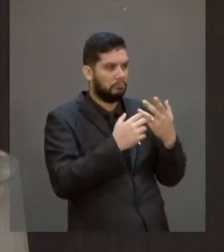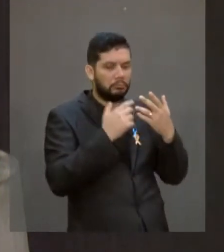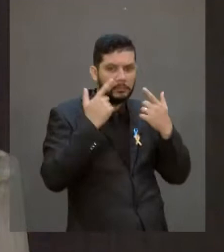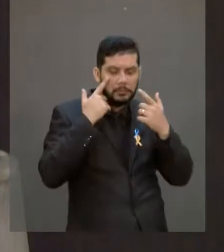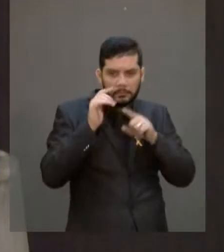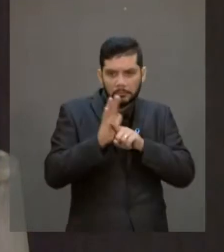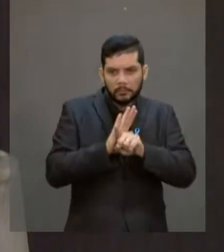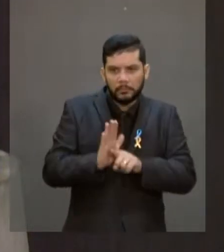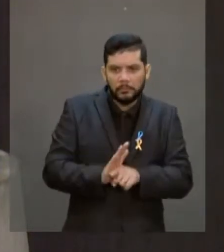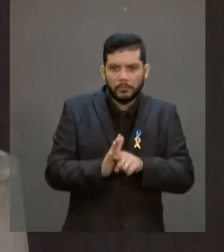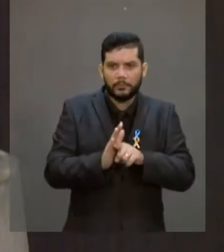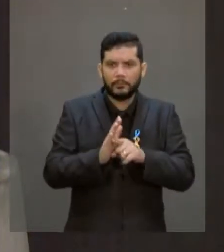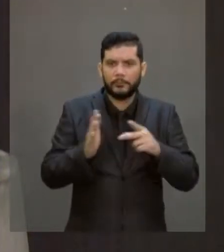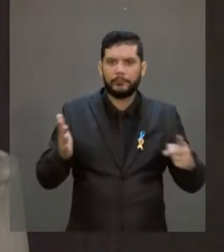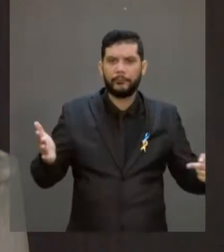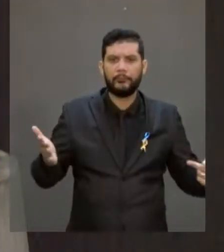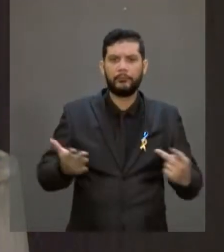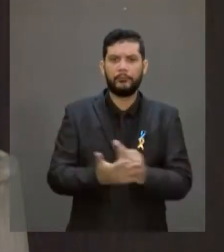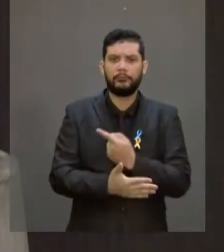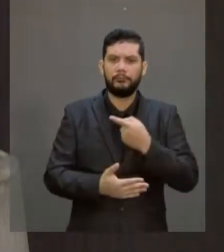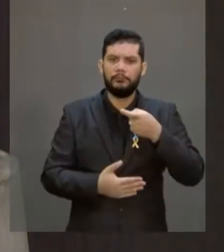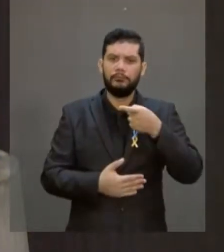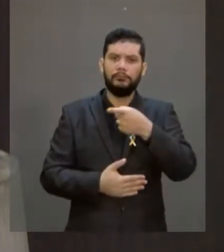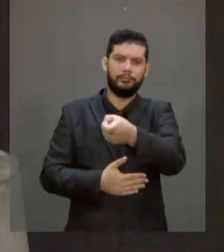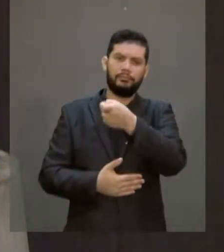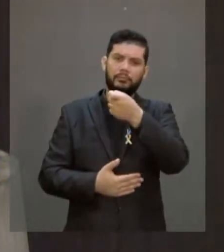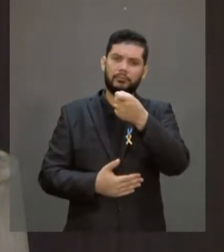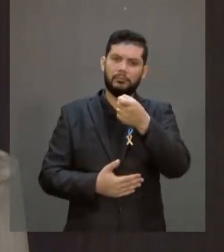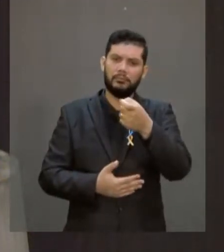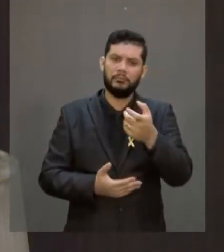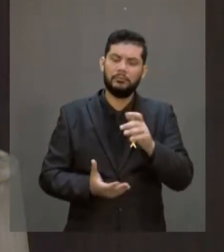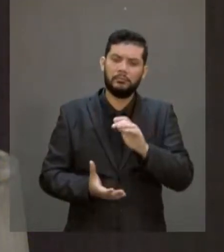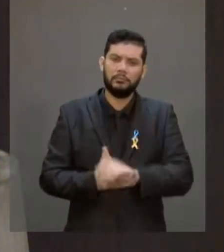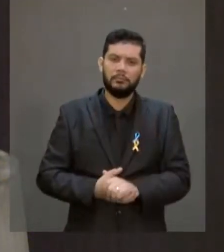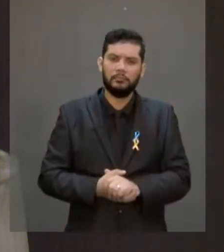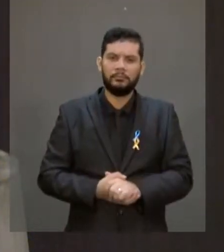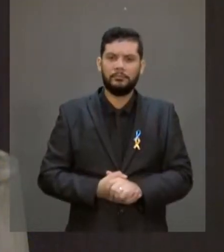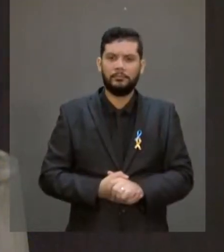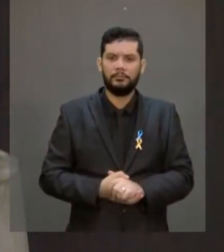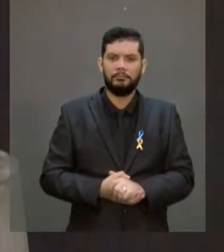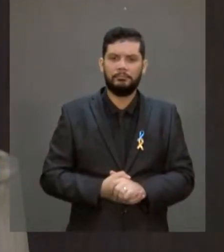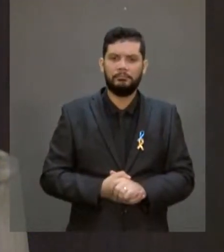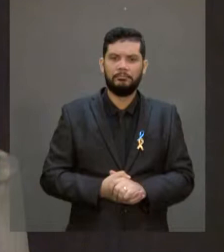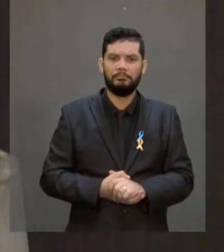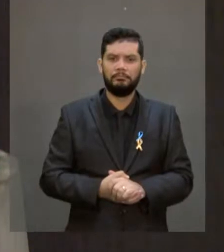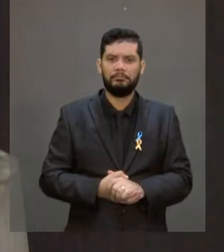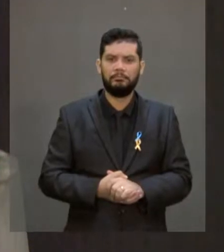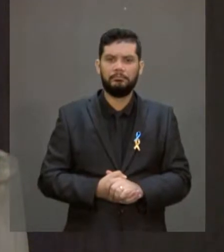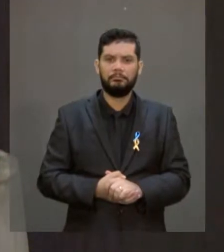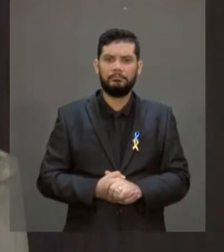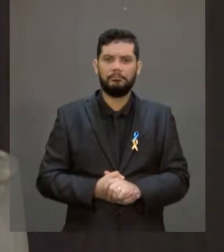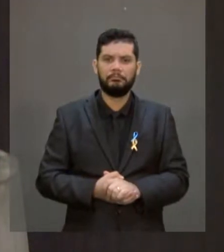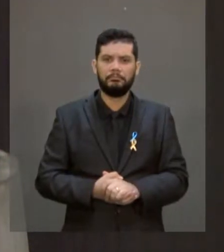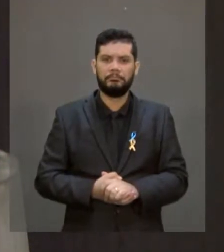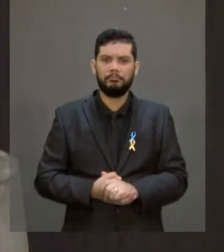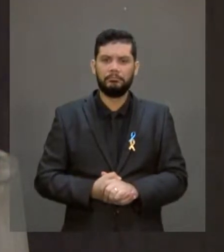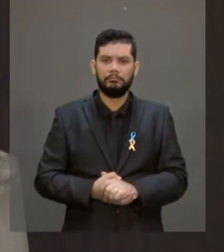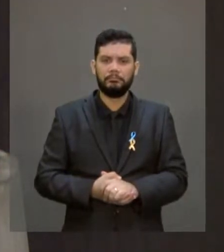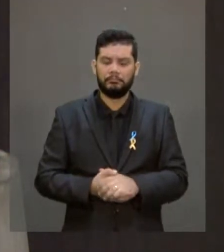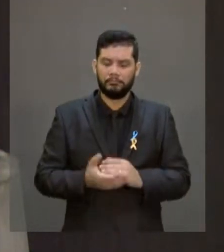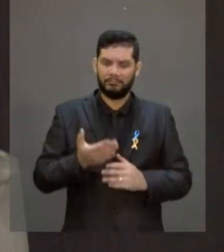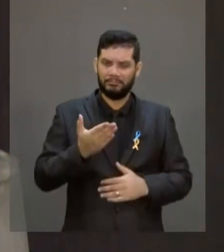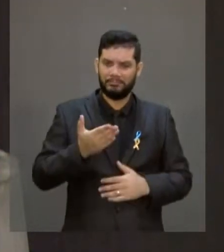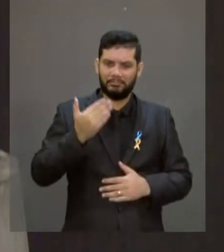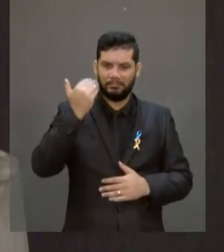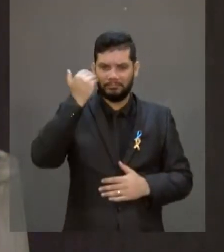E que restou num homicídio pelo uso de armamento letal. Esse homicídio do pequeno Juan